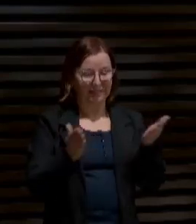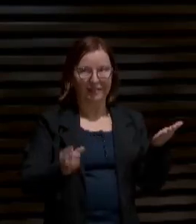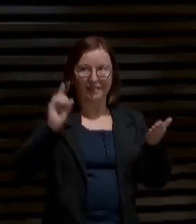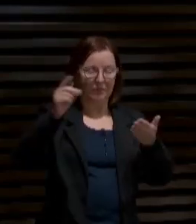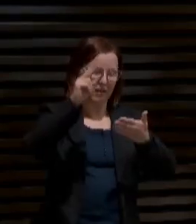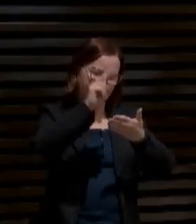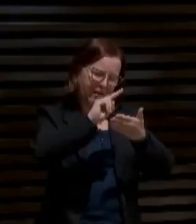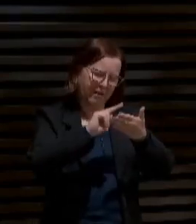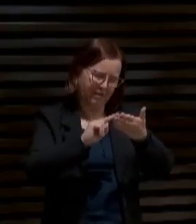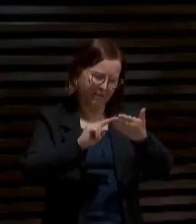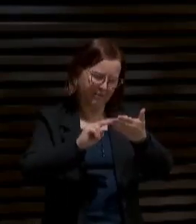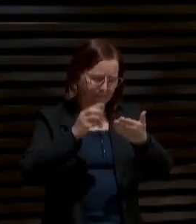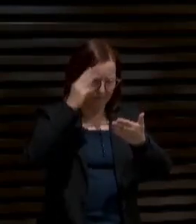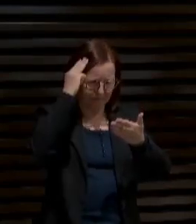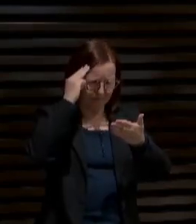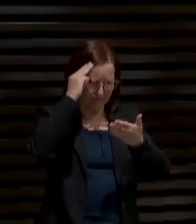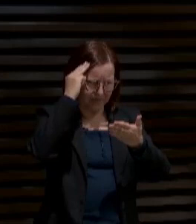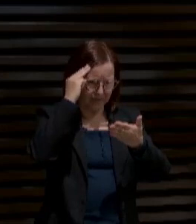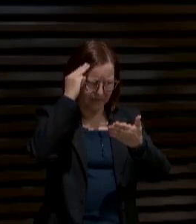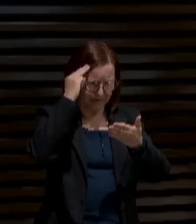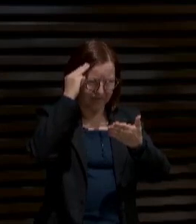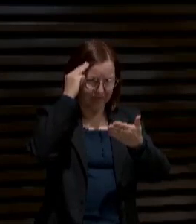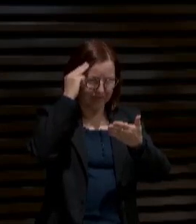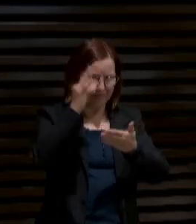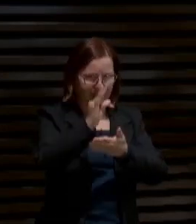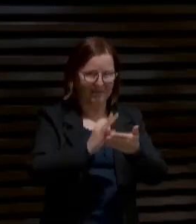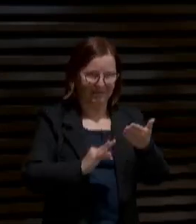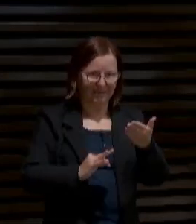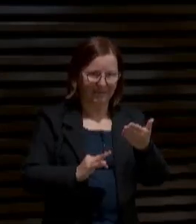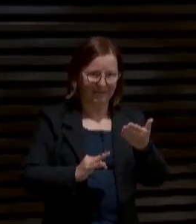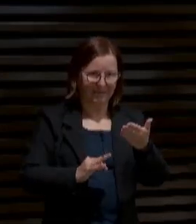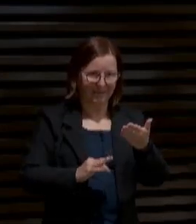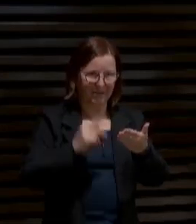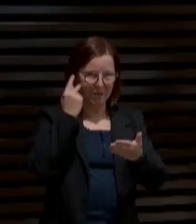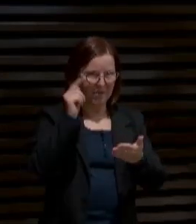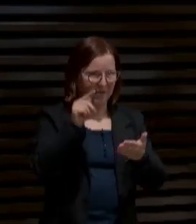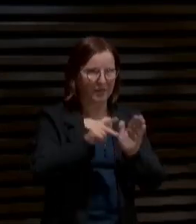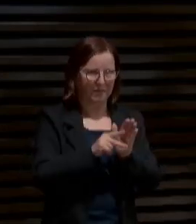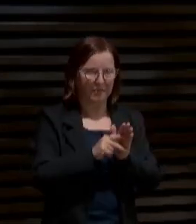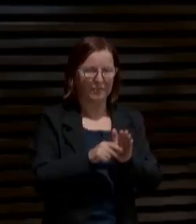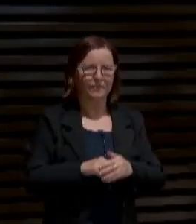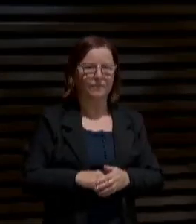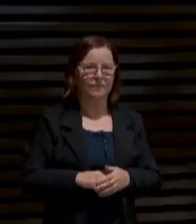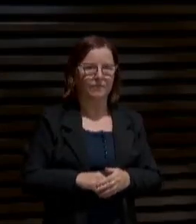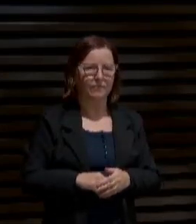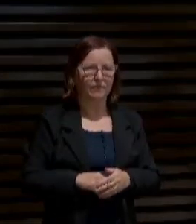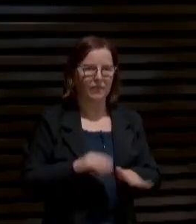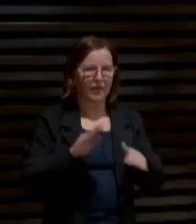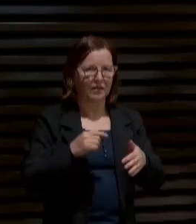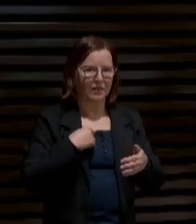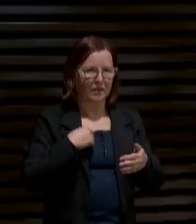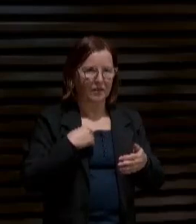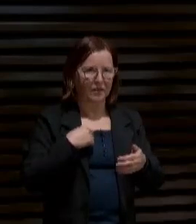ali aquele texto pregando é aquele texto para você mesmo fazer o celular no carro eu